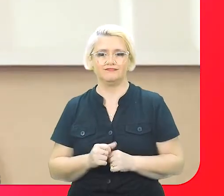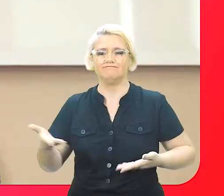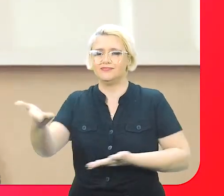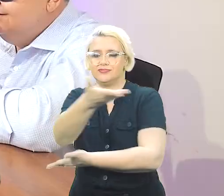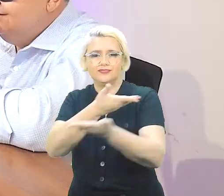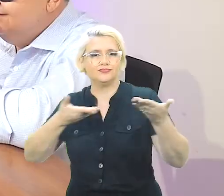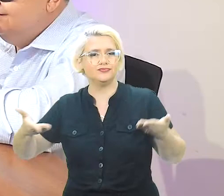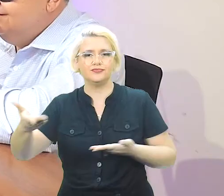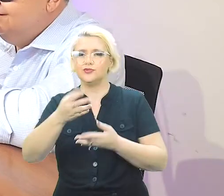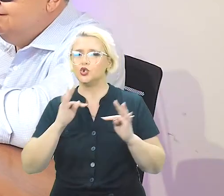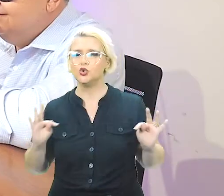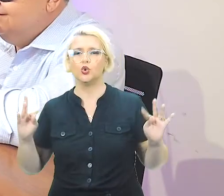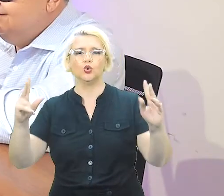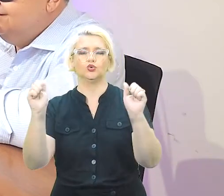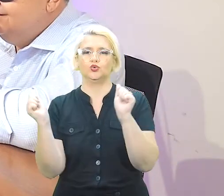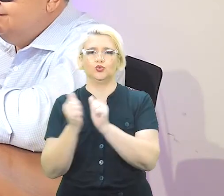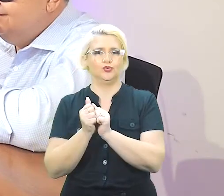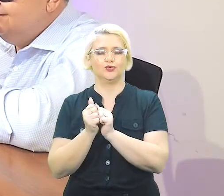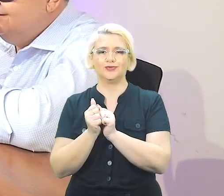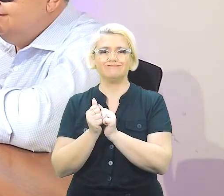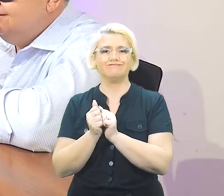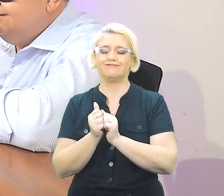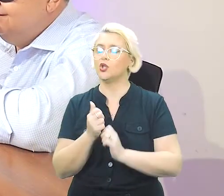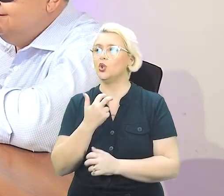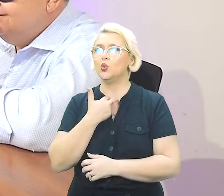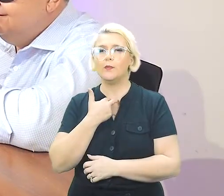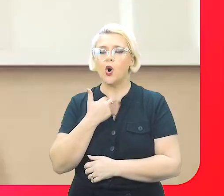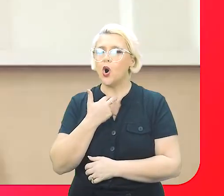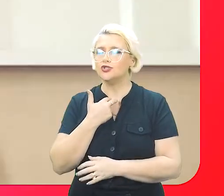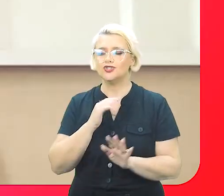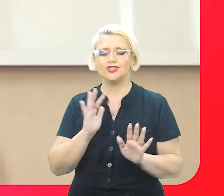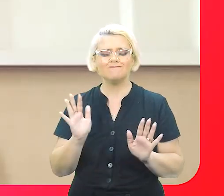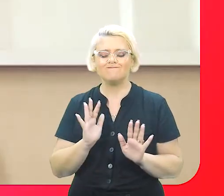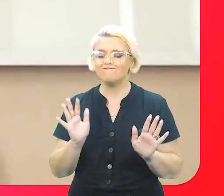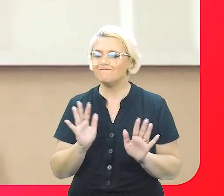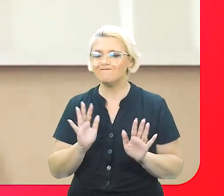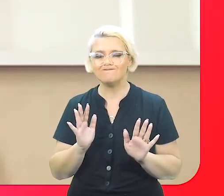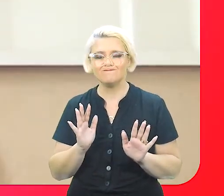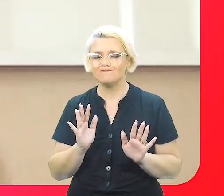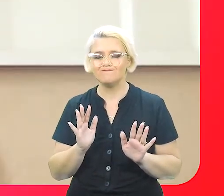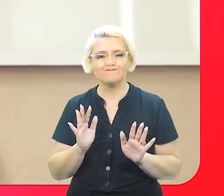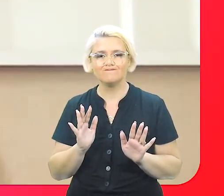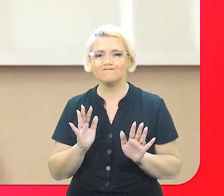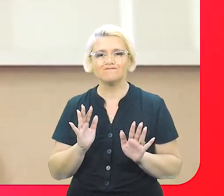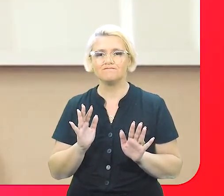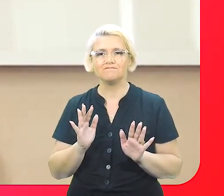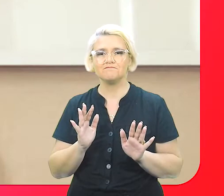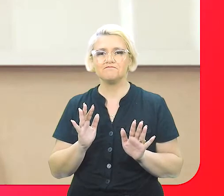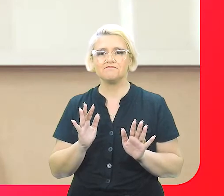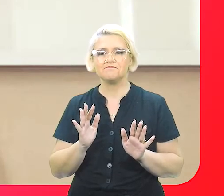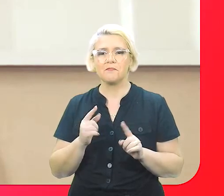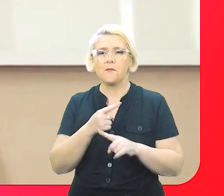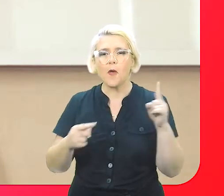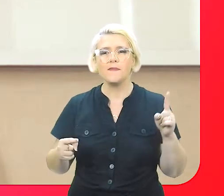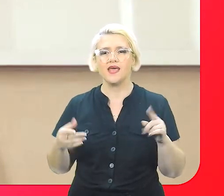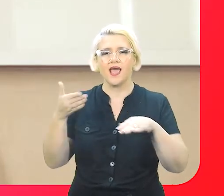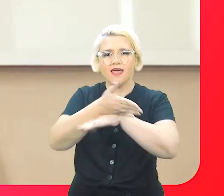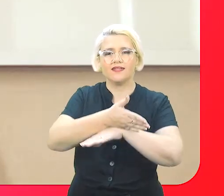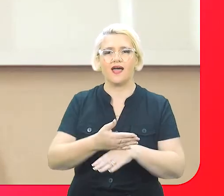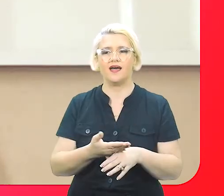que é de todos, e que não pode, de forma nenhuma, tratar